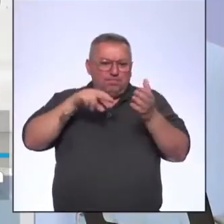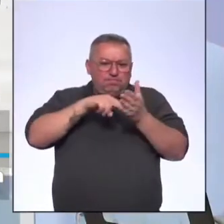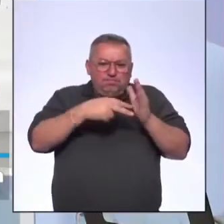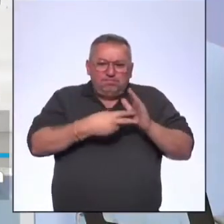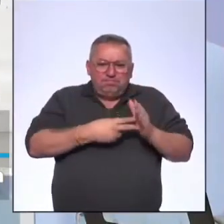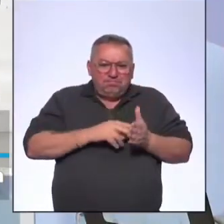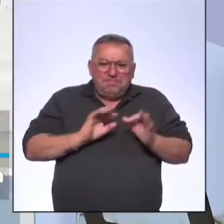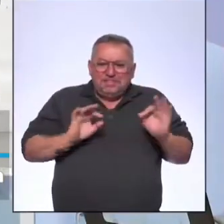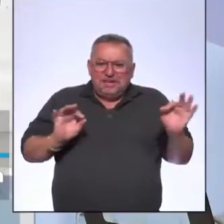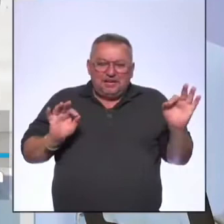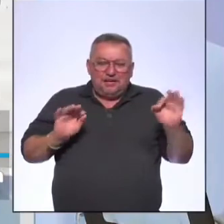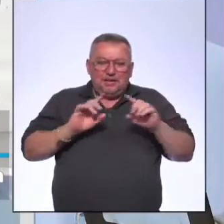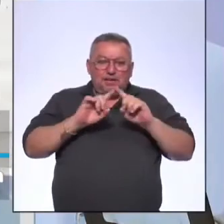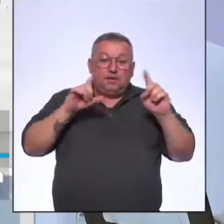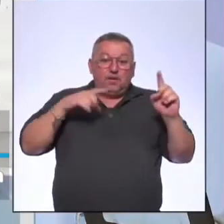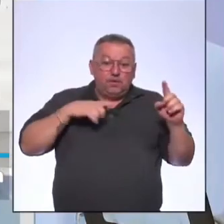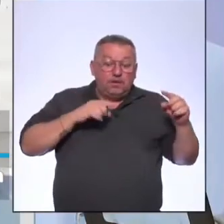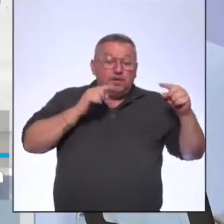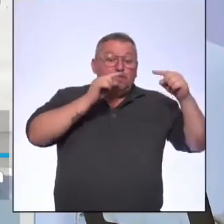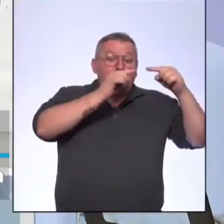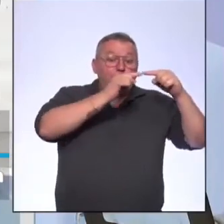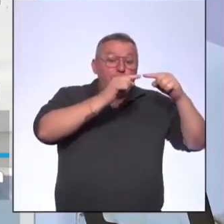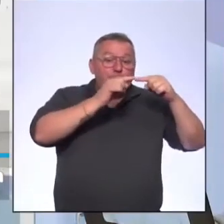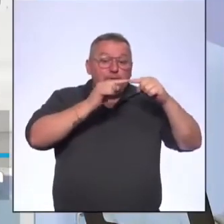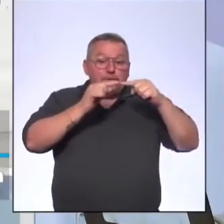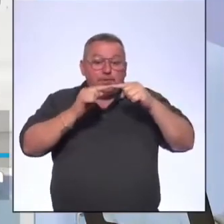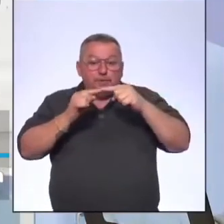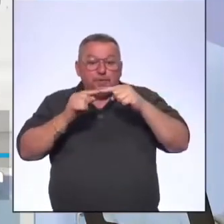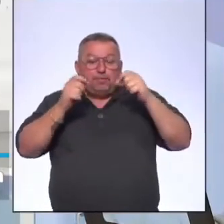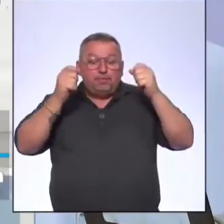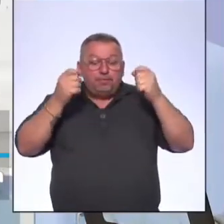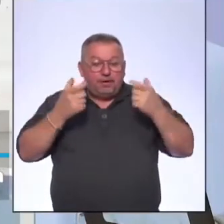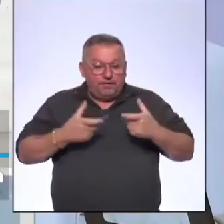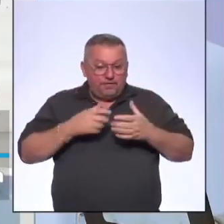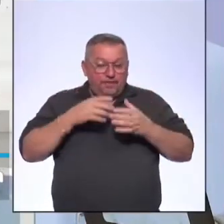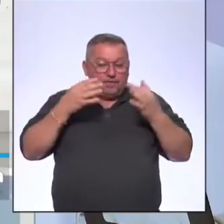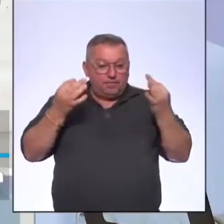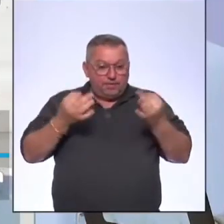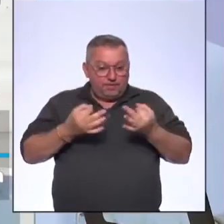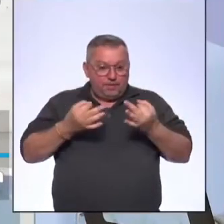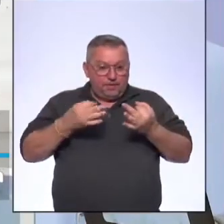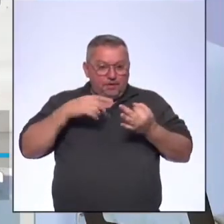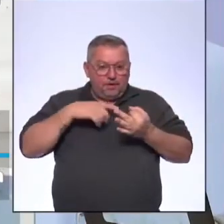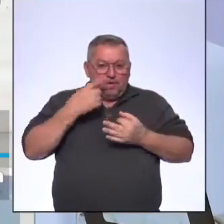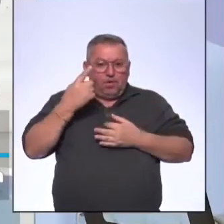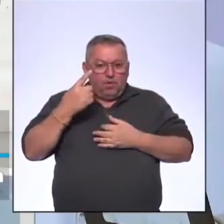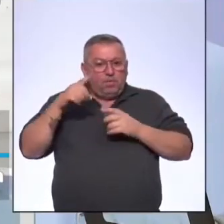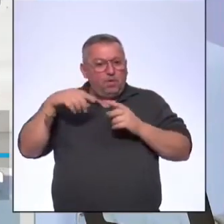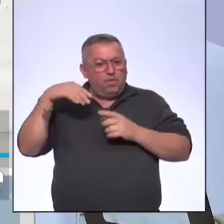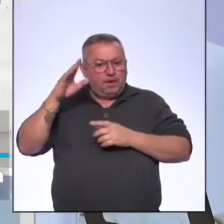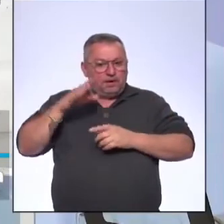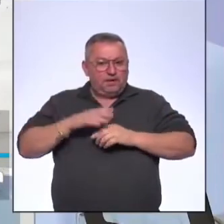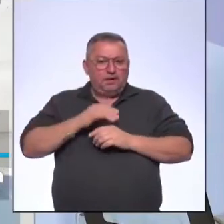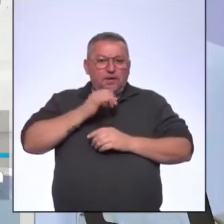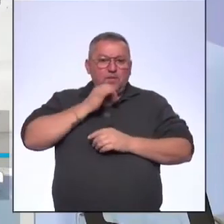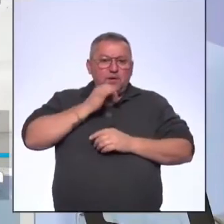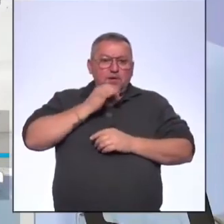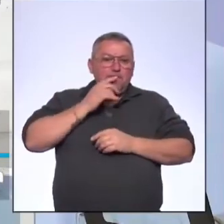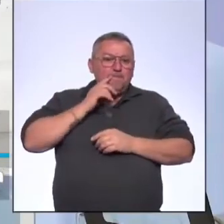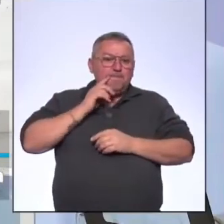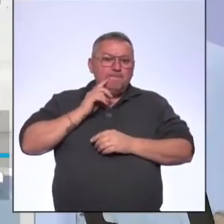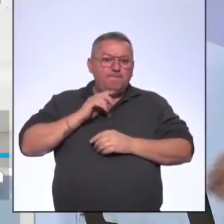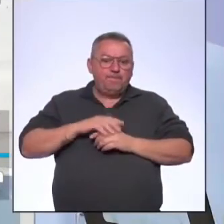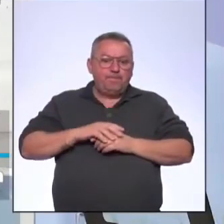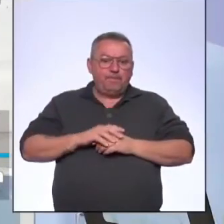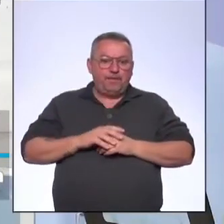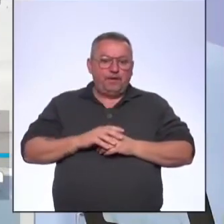nada, tá? Então, é um enunciado de sentido completo. Então, eu posso ter uma ou mais palavras. Então, por exemplo, olha aqui no